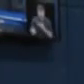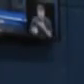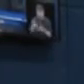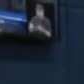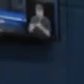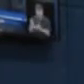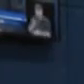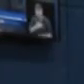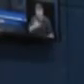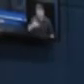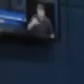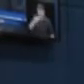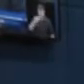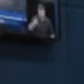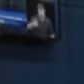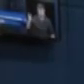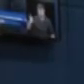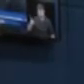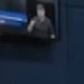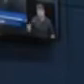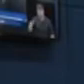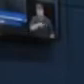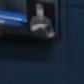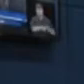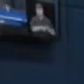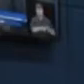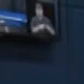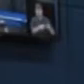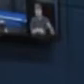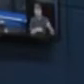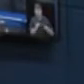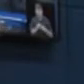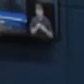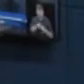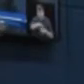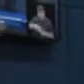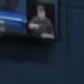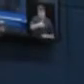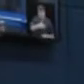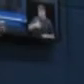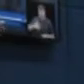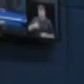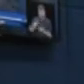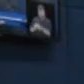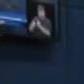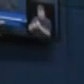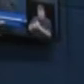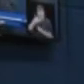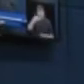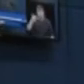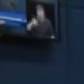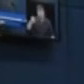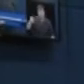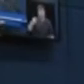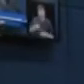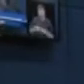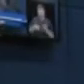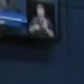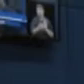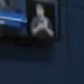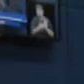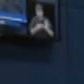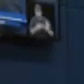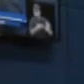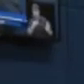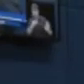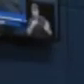a região do Ouro Verde e para o distrito do Campo Grande. A rodovia dos Bandeirantes é a principal rodovia do estado de São